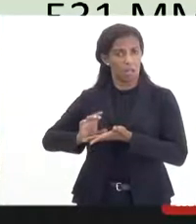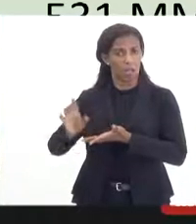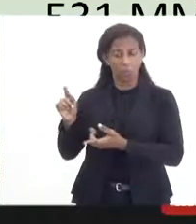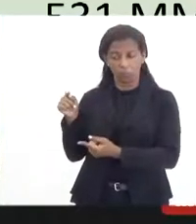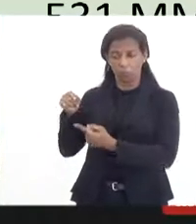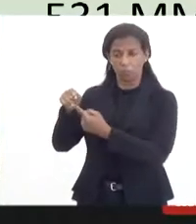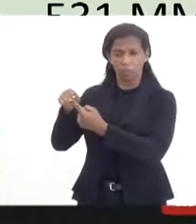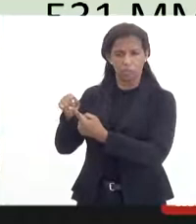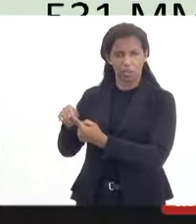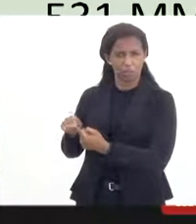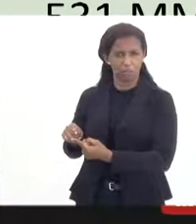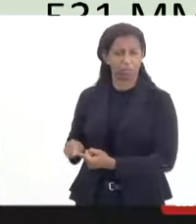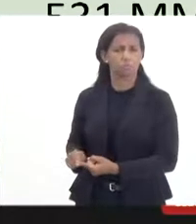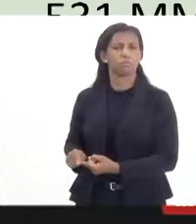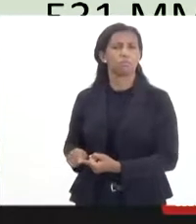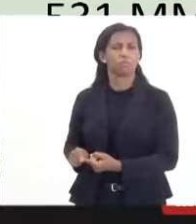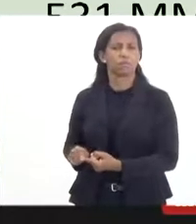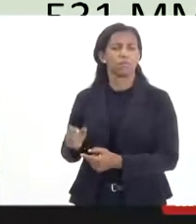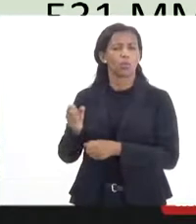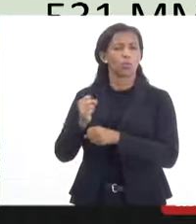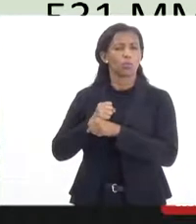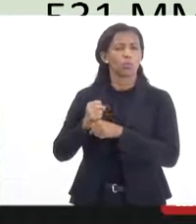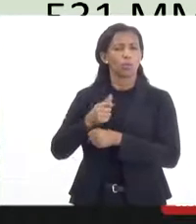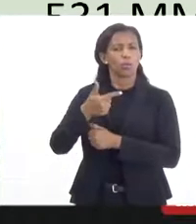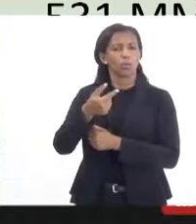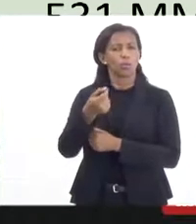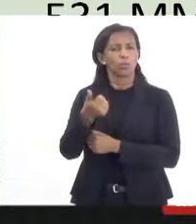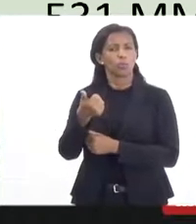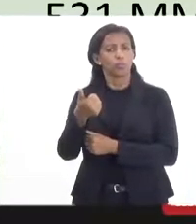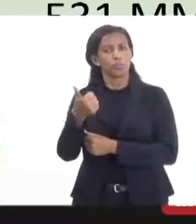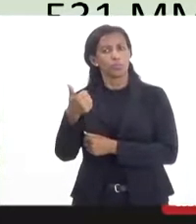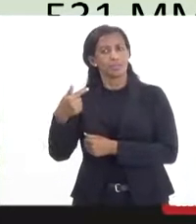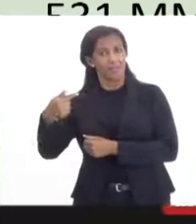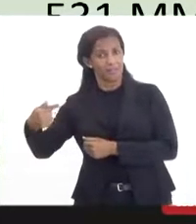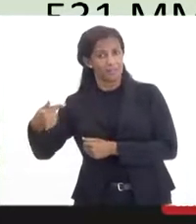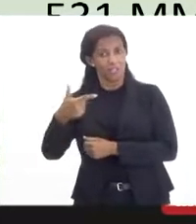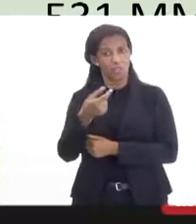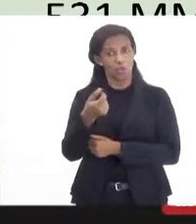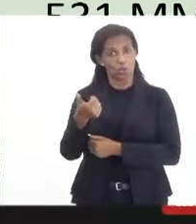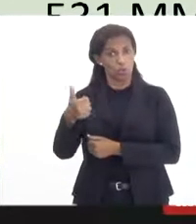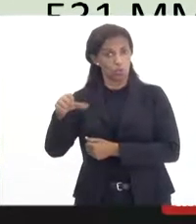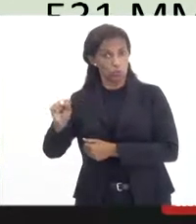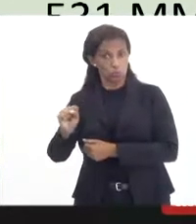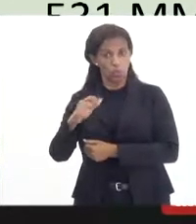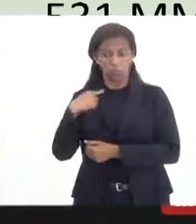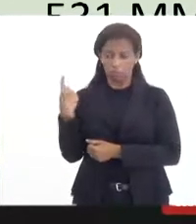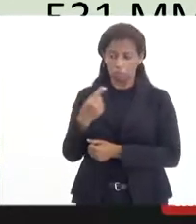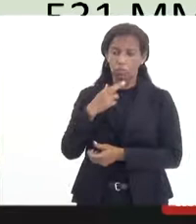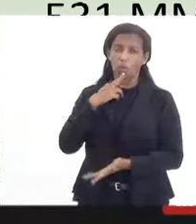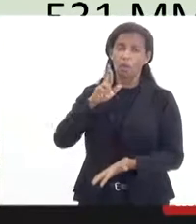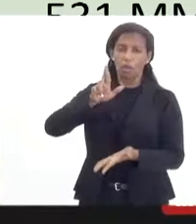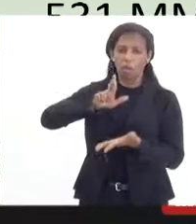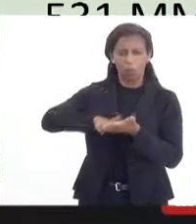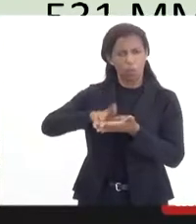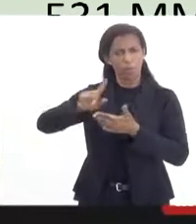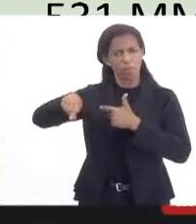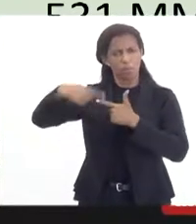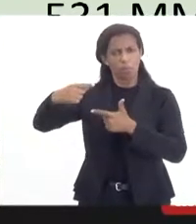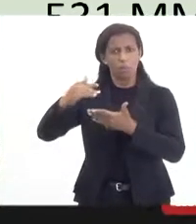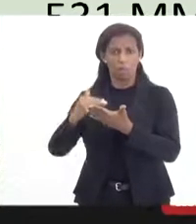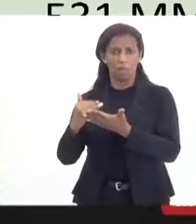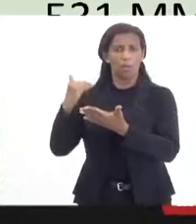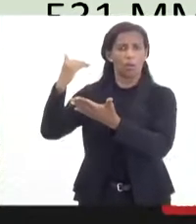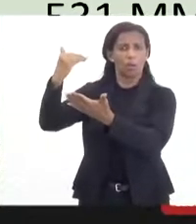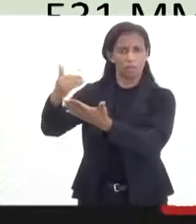de alguns achados no ano de 2017 e 2018, que nós reconhecemos posteriormente, e isso aqui acrescenta